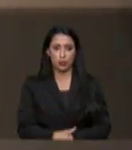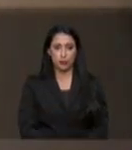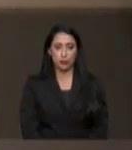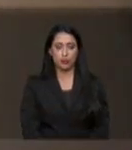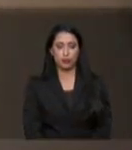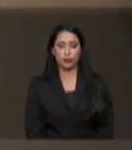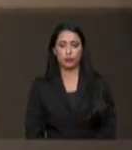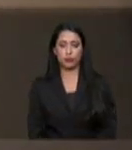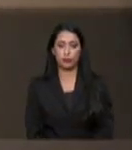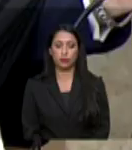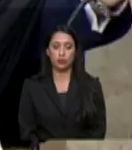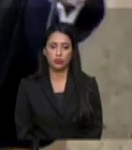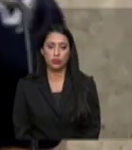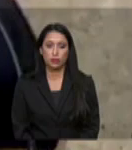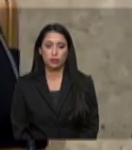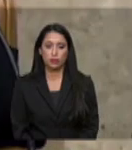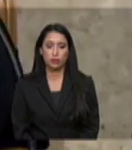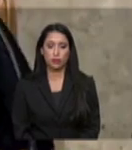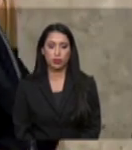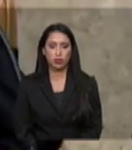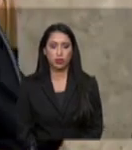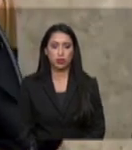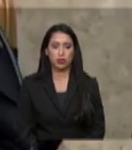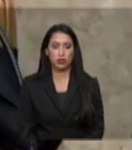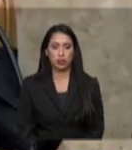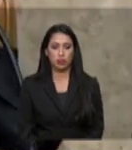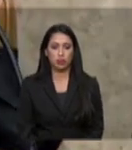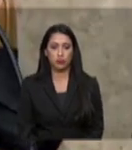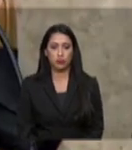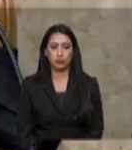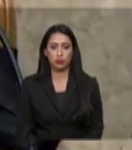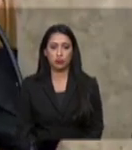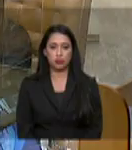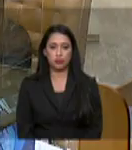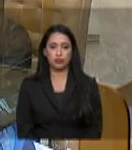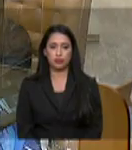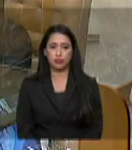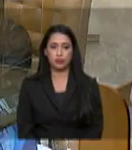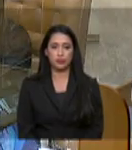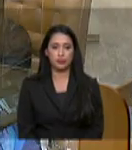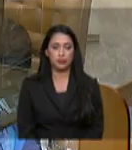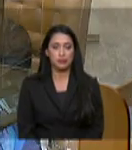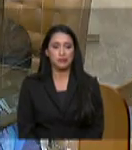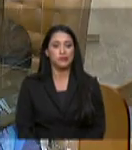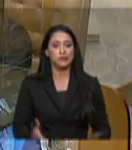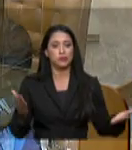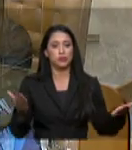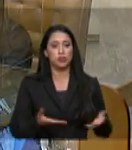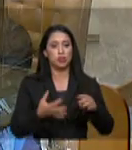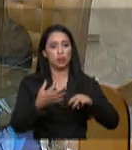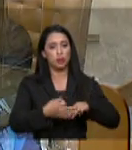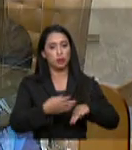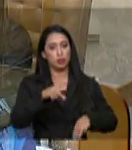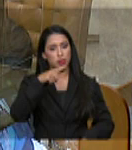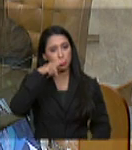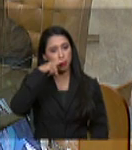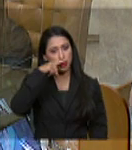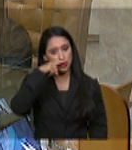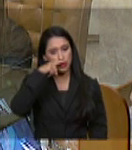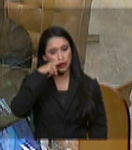e o que isso obrigado esconder Mendonça passa a palavra agora a sua excelência o ministro a ereção por aqui